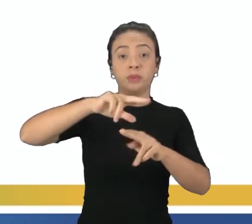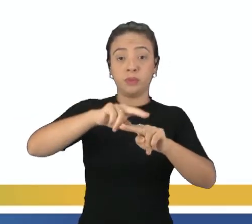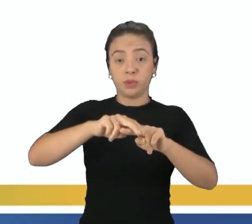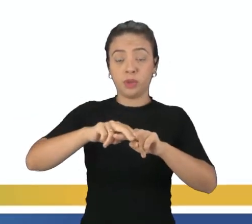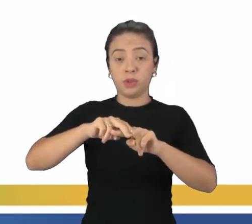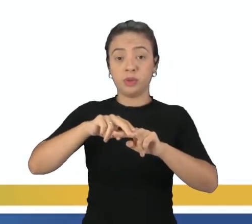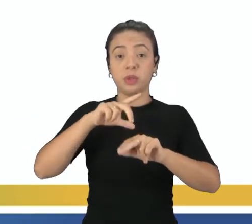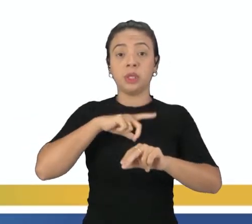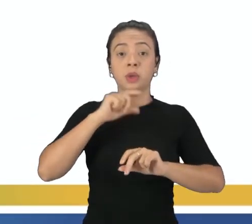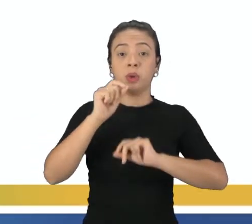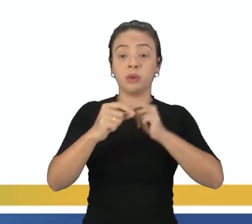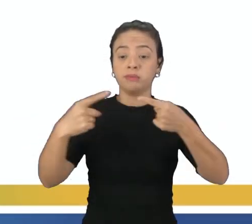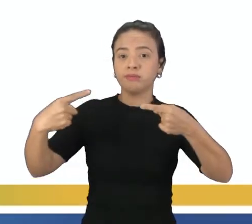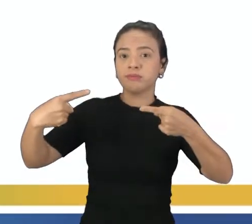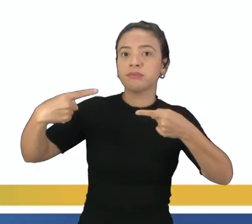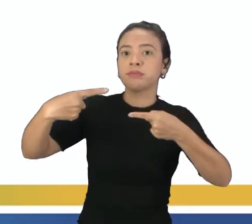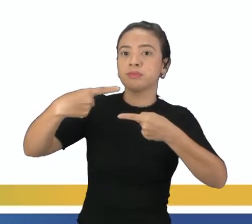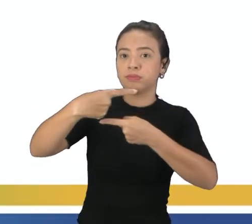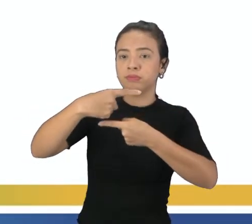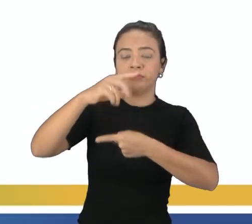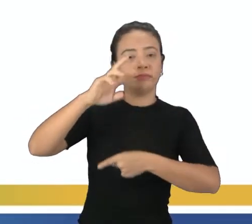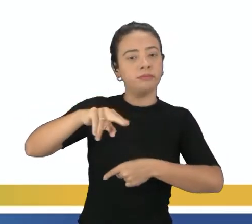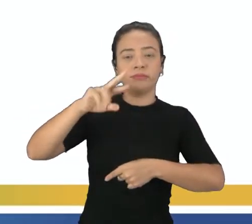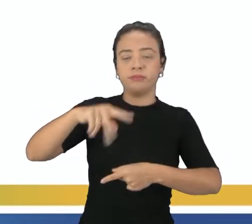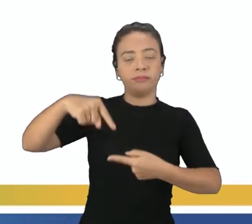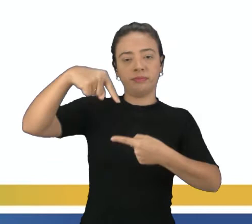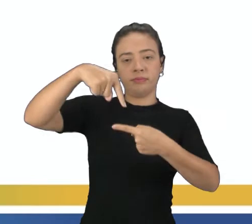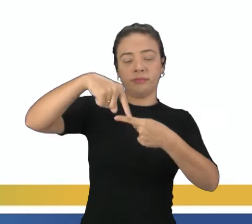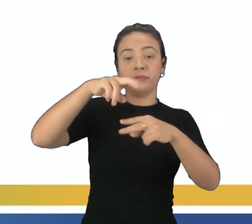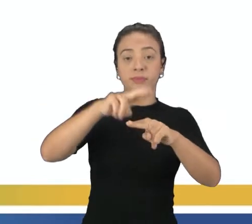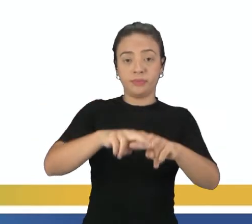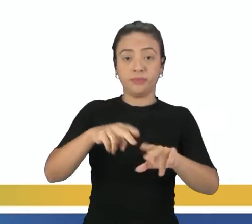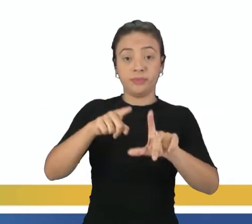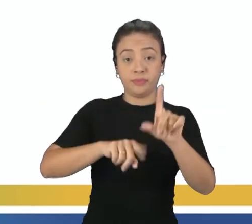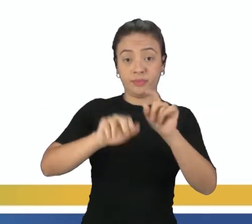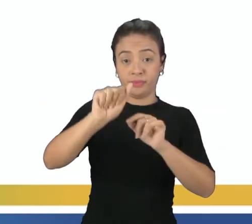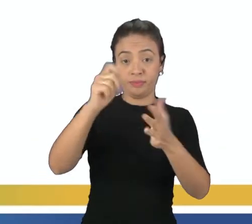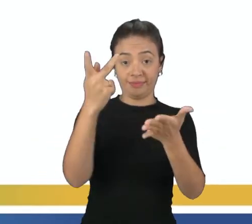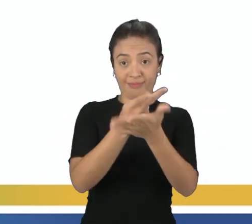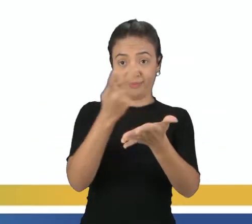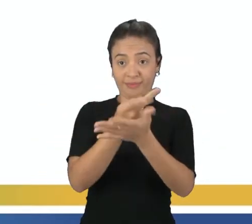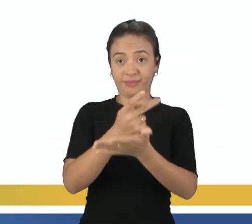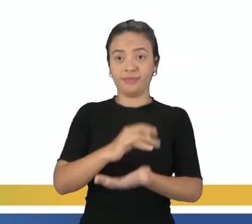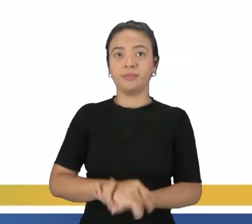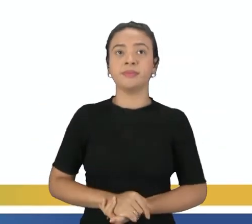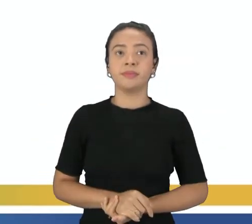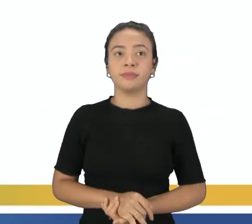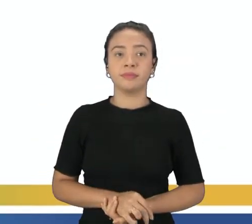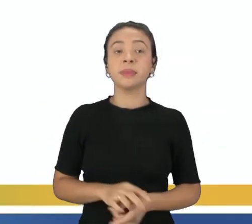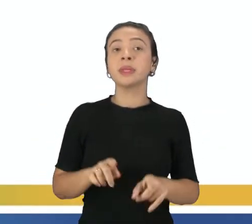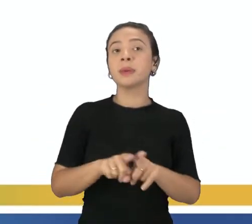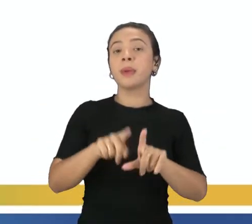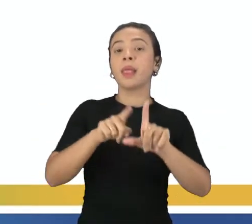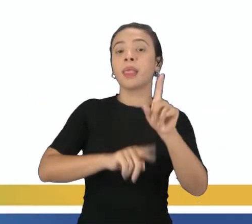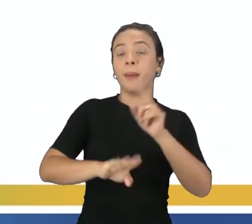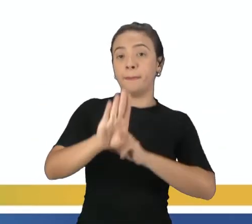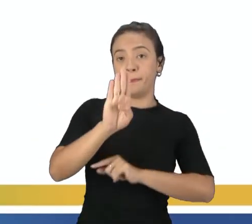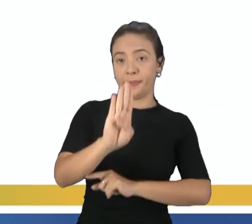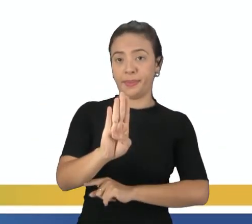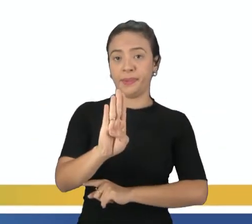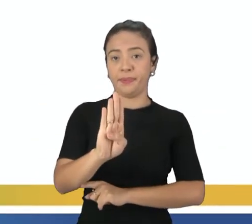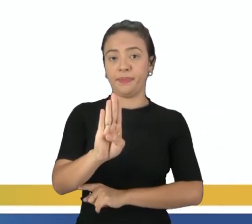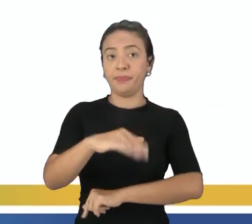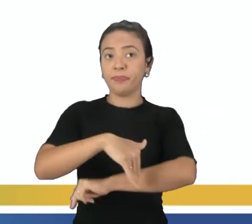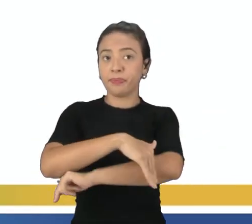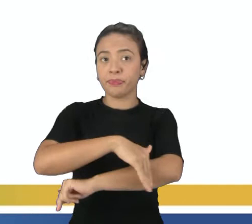temos retas paralelas e não retas perpendiculares. Então, a letra A está errada. A letra B fala o seguinte: